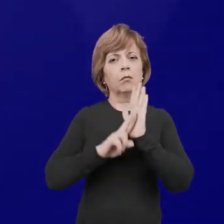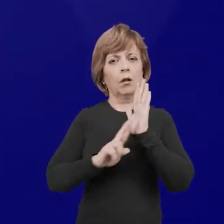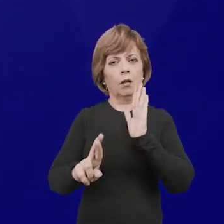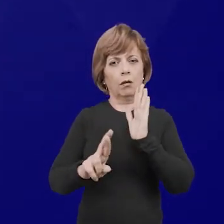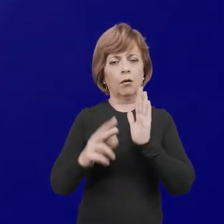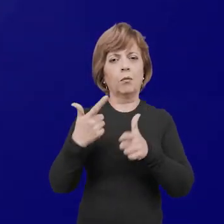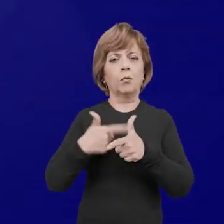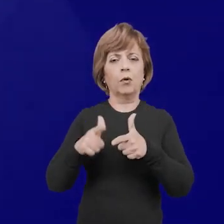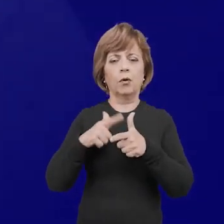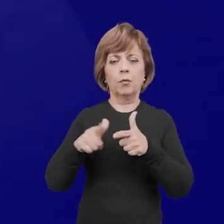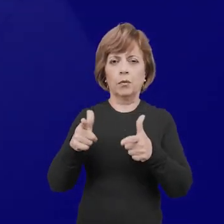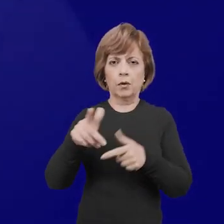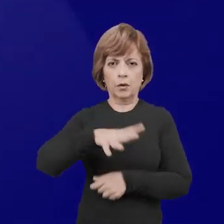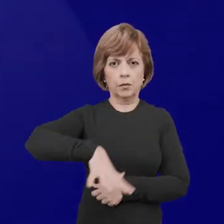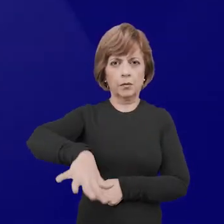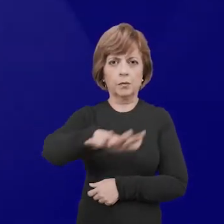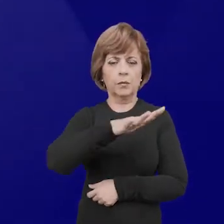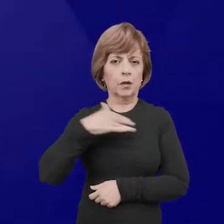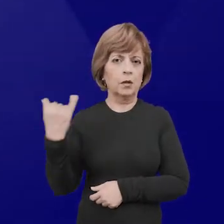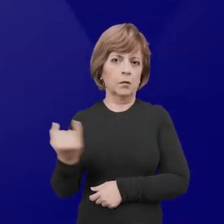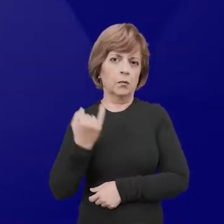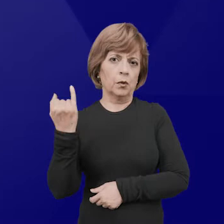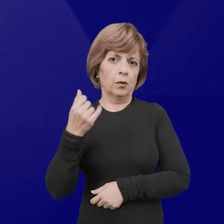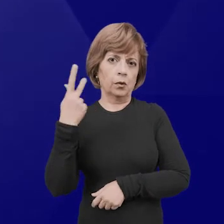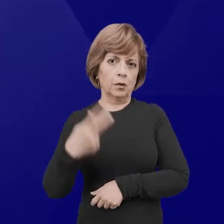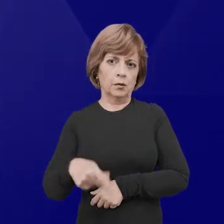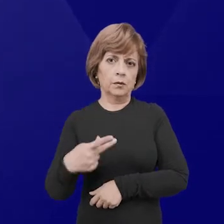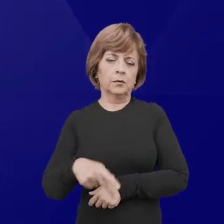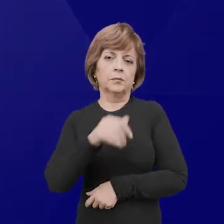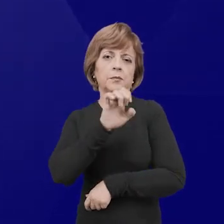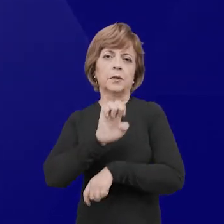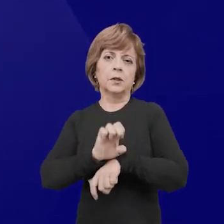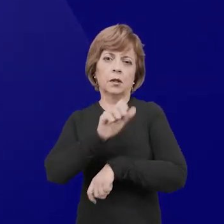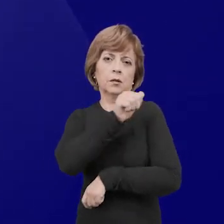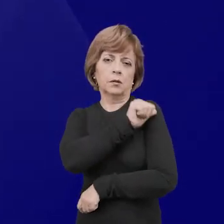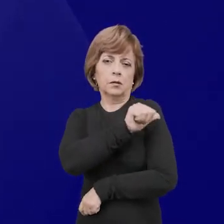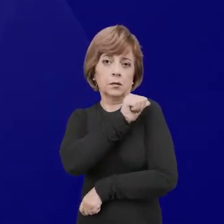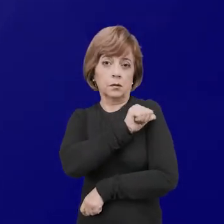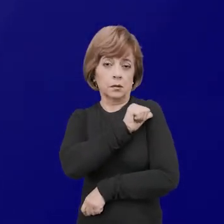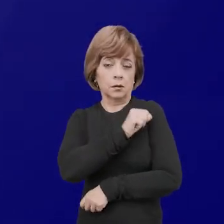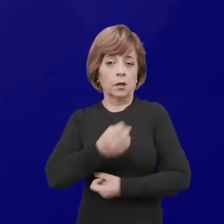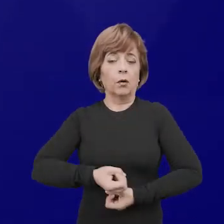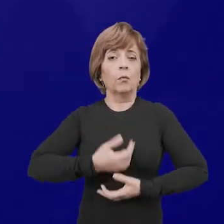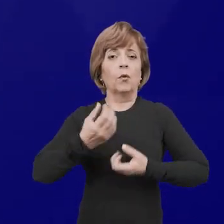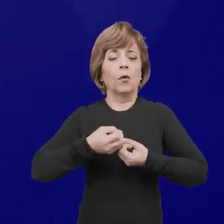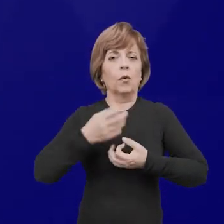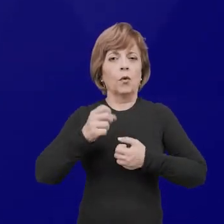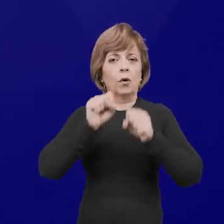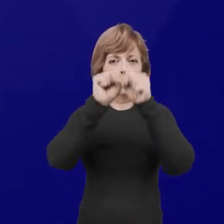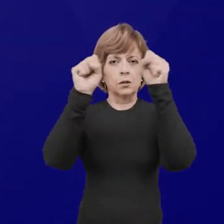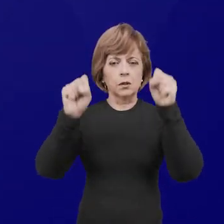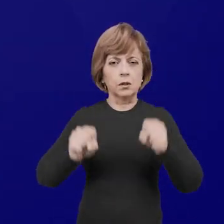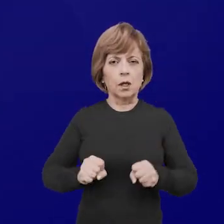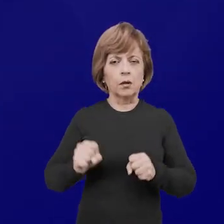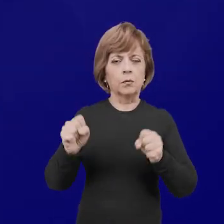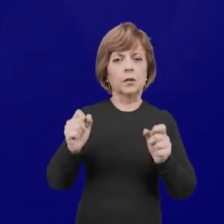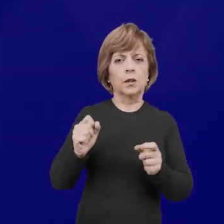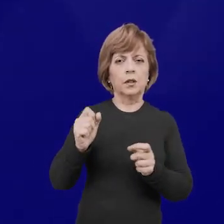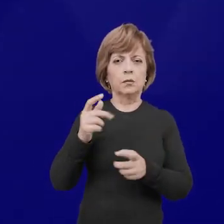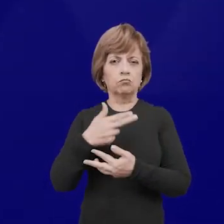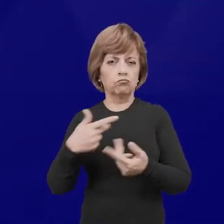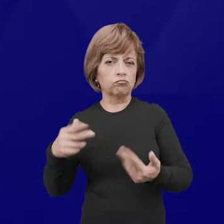esses problemas públicos relevantes para o estado do Rio de Janeiro, a gente produz e sistematiza evidência, a gente compartilha boas práticas de